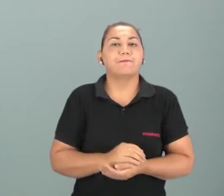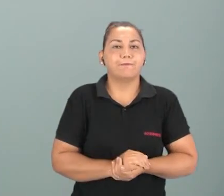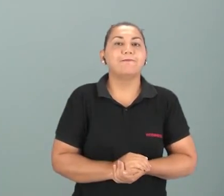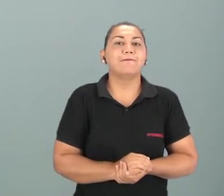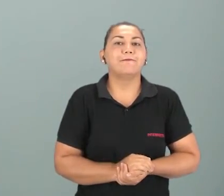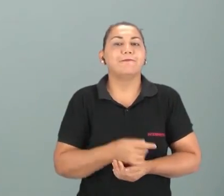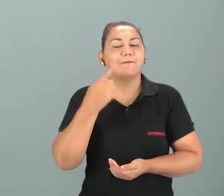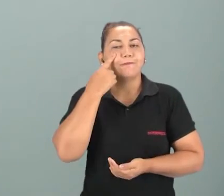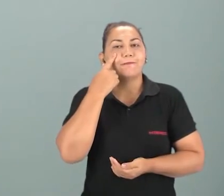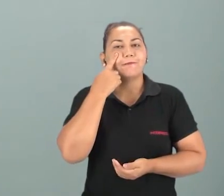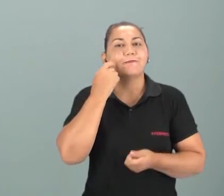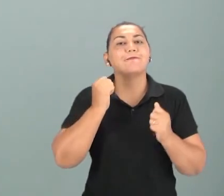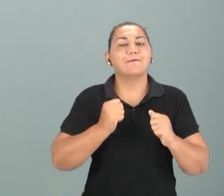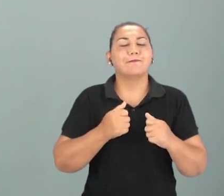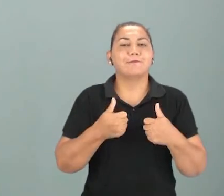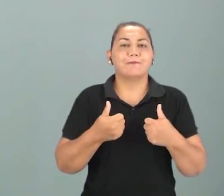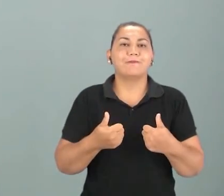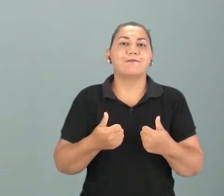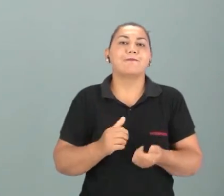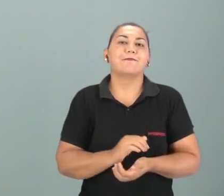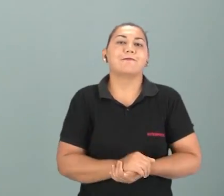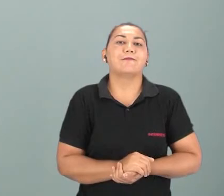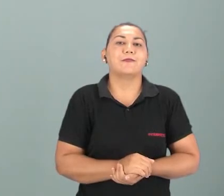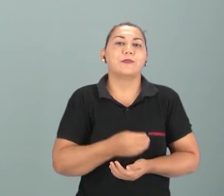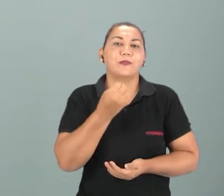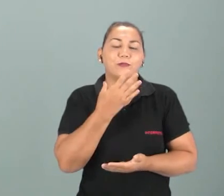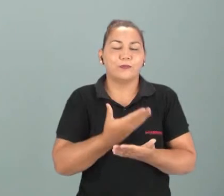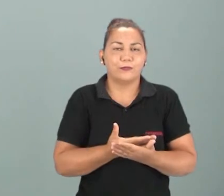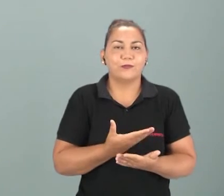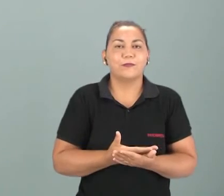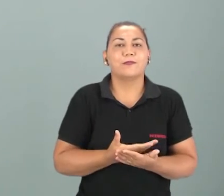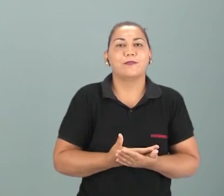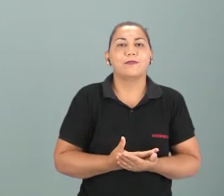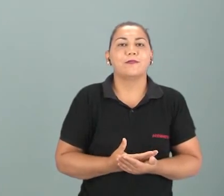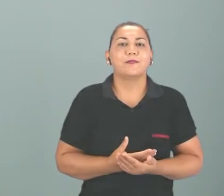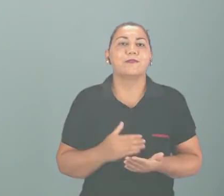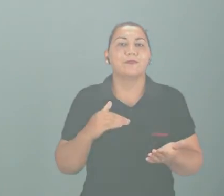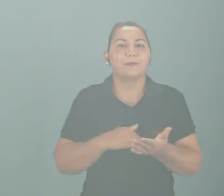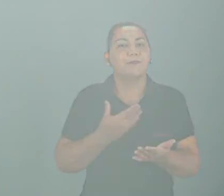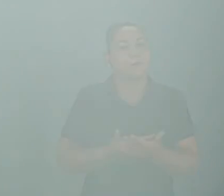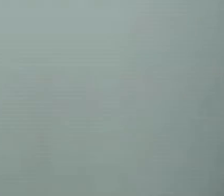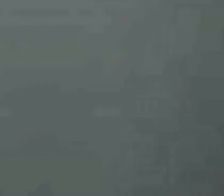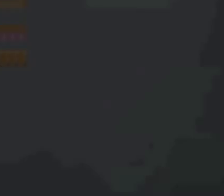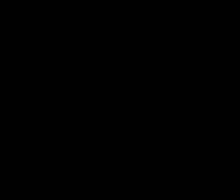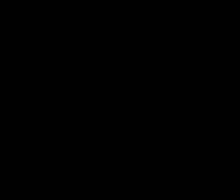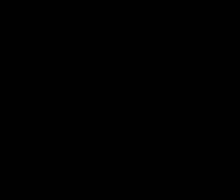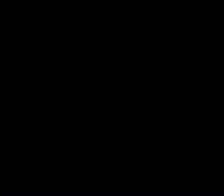vão ter acesso a todos esses materiais. Bons estudos e até a próxima aula!